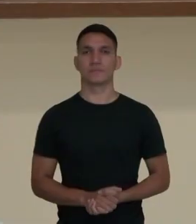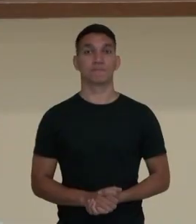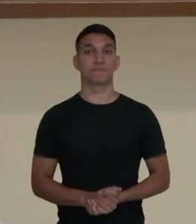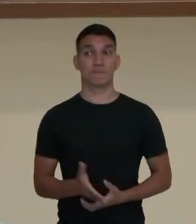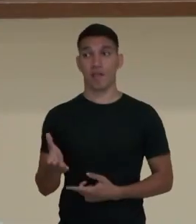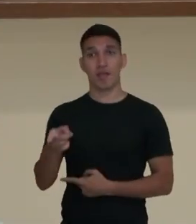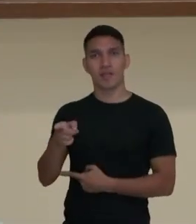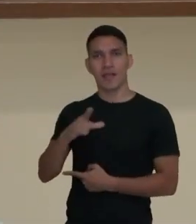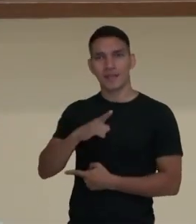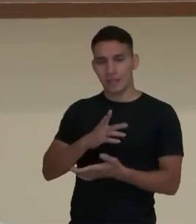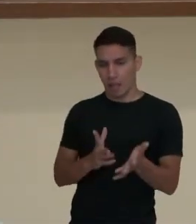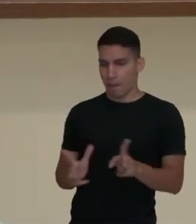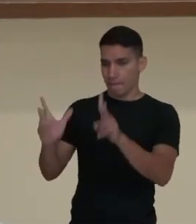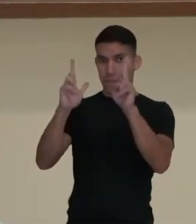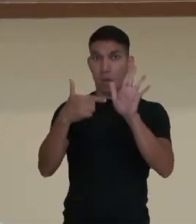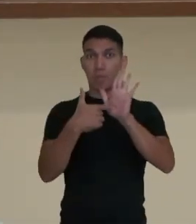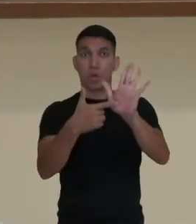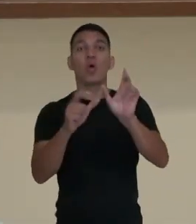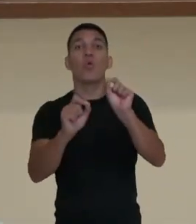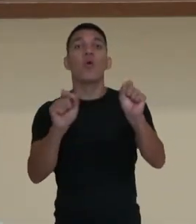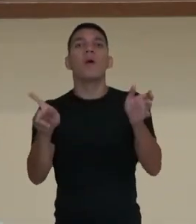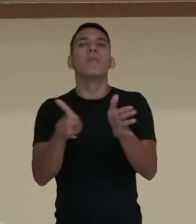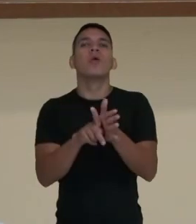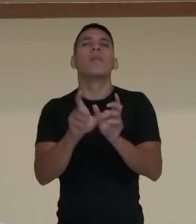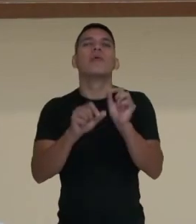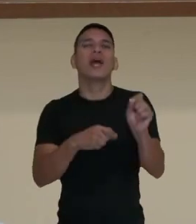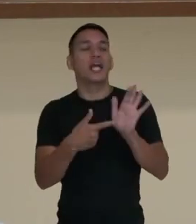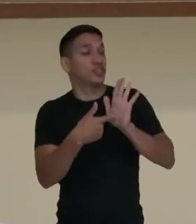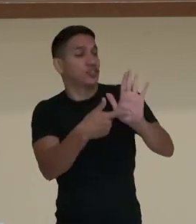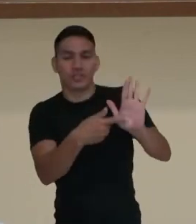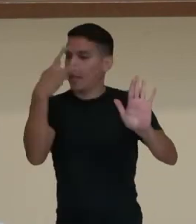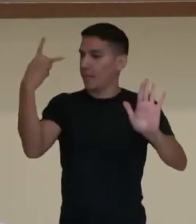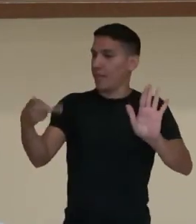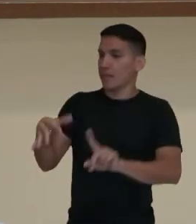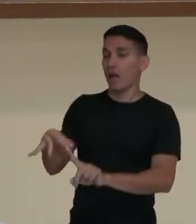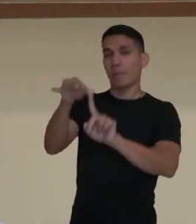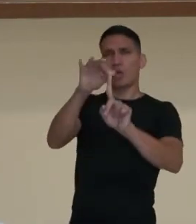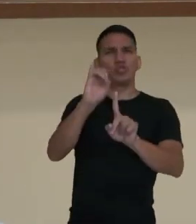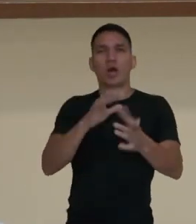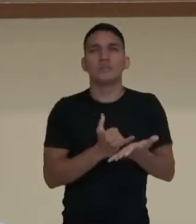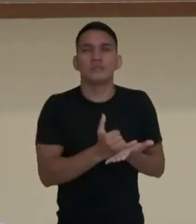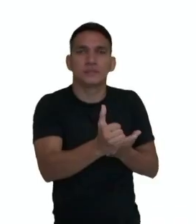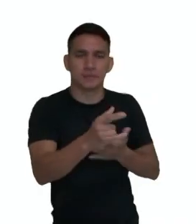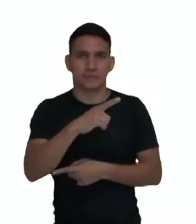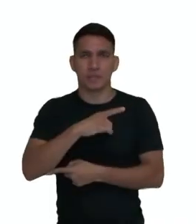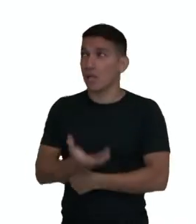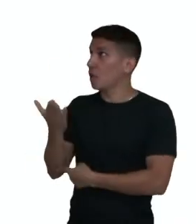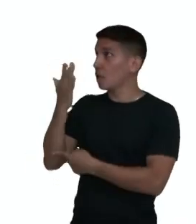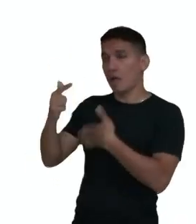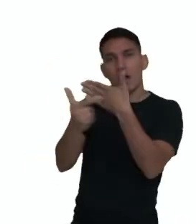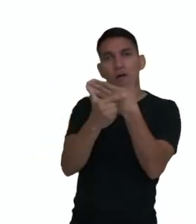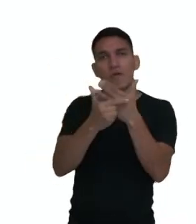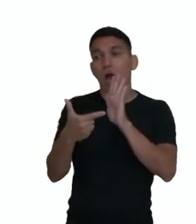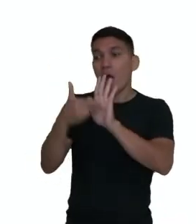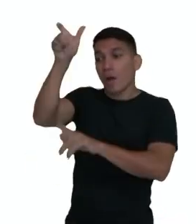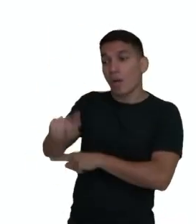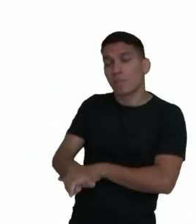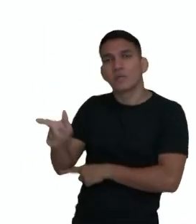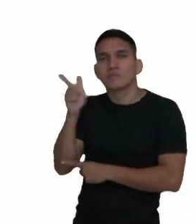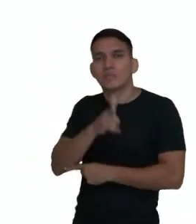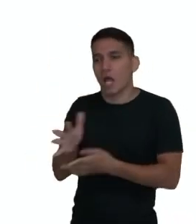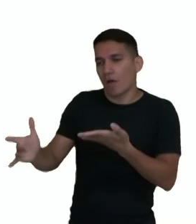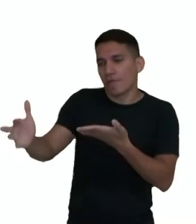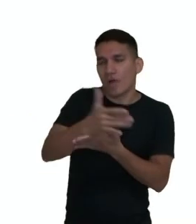Esse primeiro trechinho ali era uma espécie de apresentação, de introdução. Então tem a função de apresentar